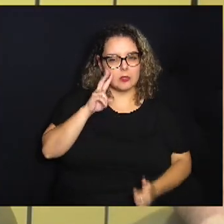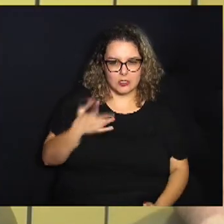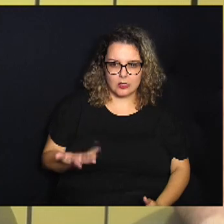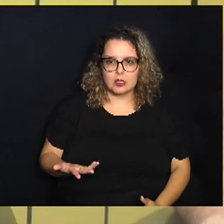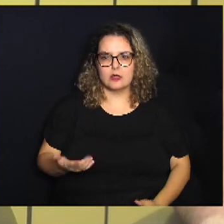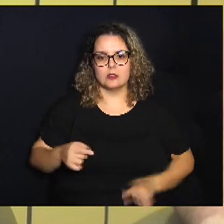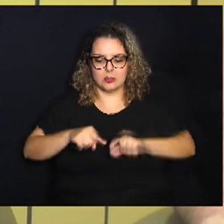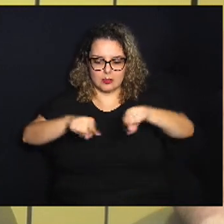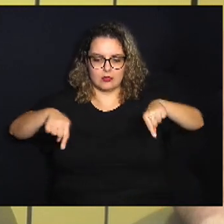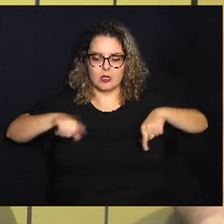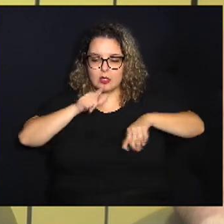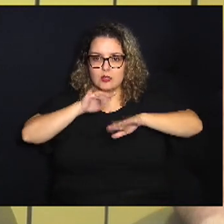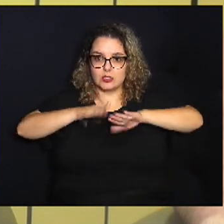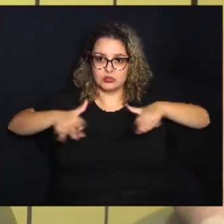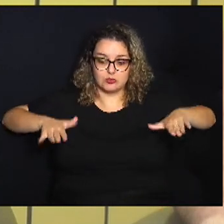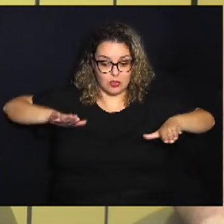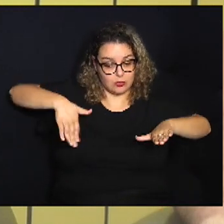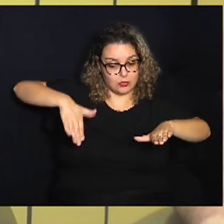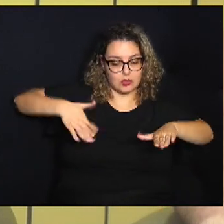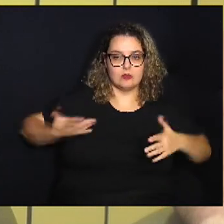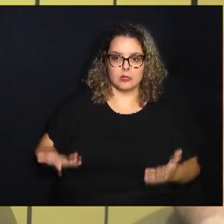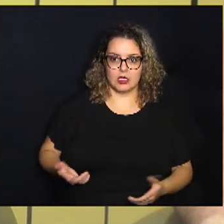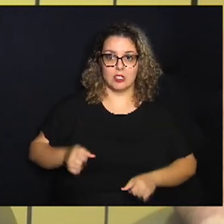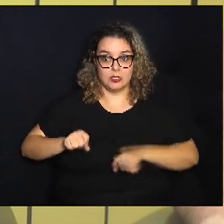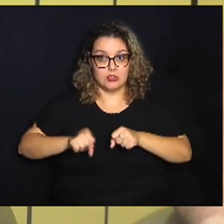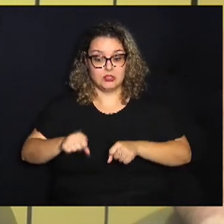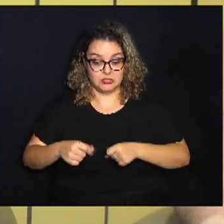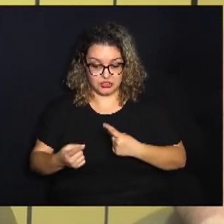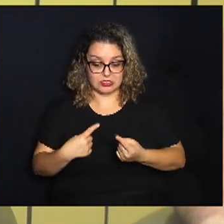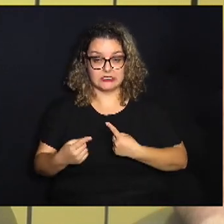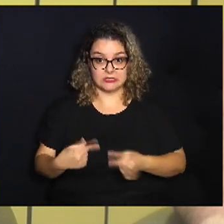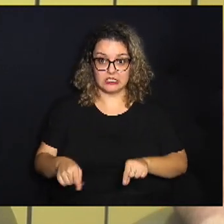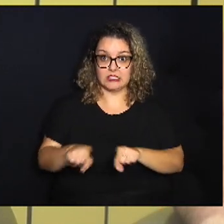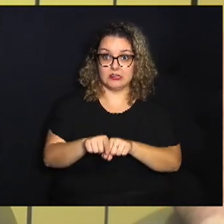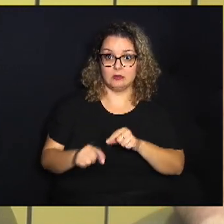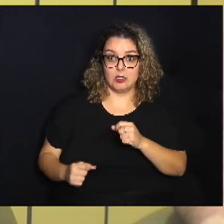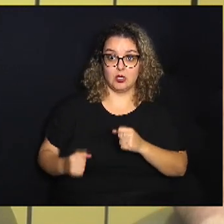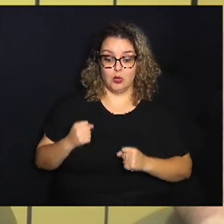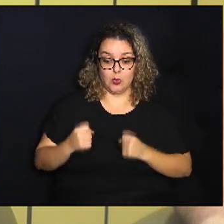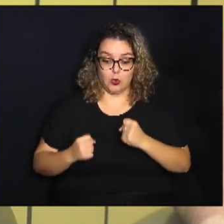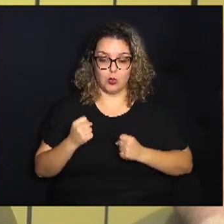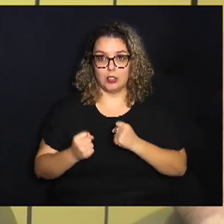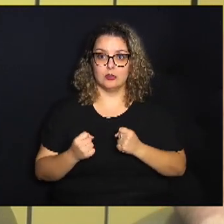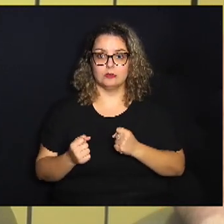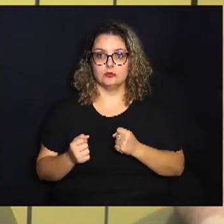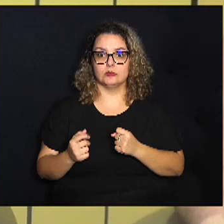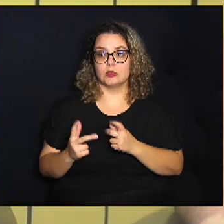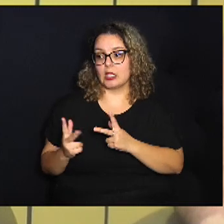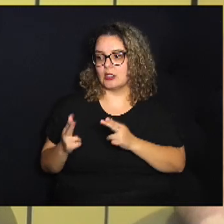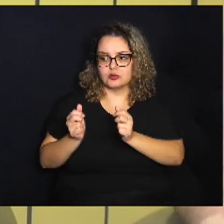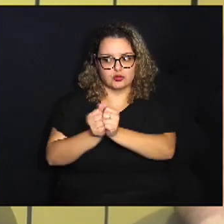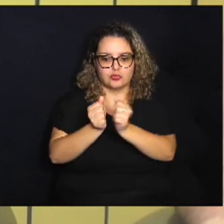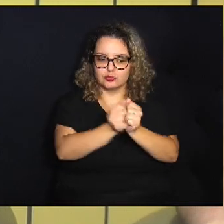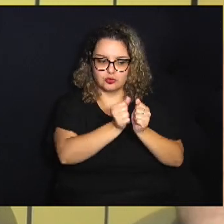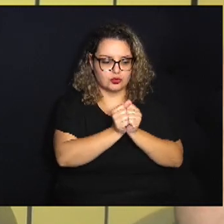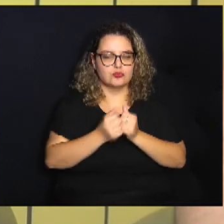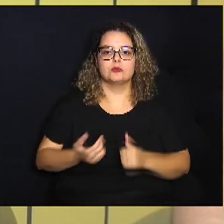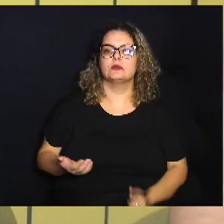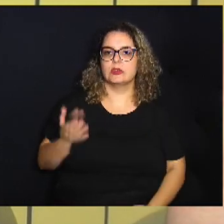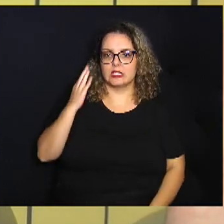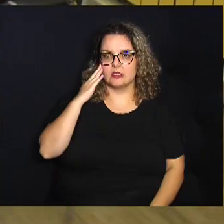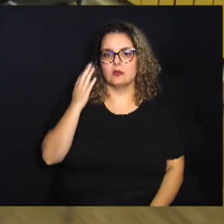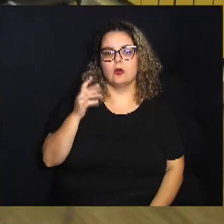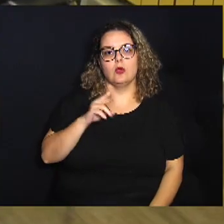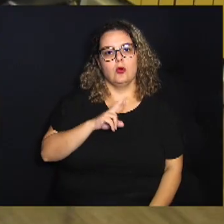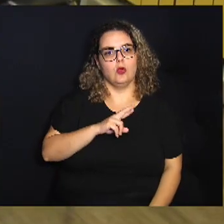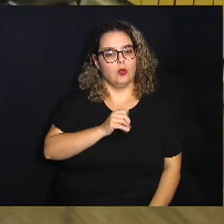águas abertas, nas provas de ciclismo mesmo, de estrada, e nas provas de corrida, porque todo mundo muito junto ali. E o